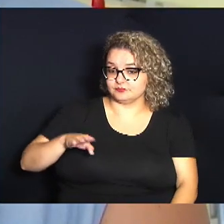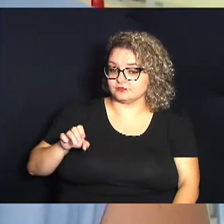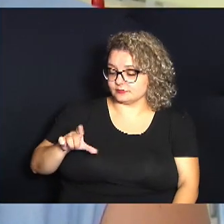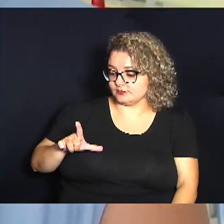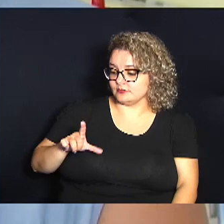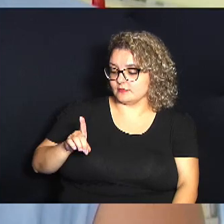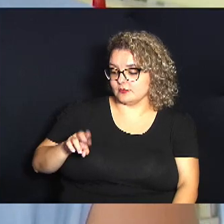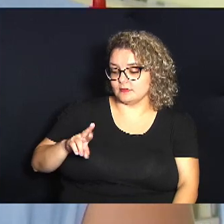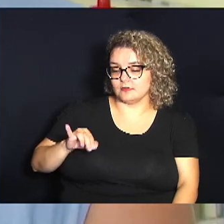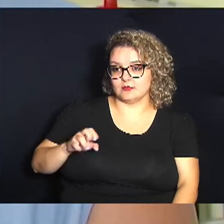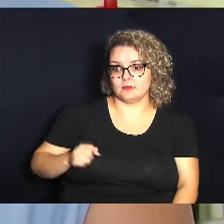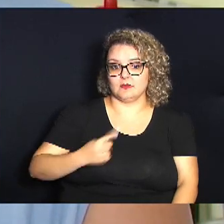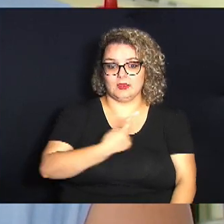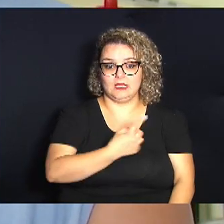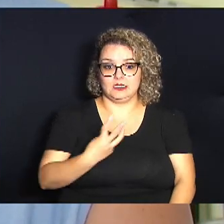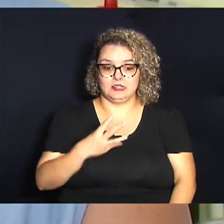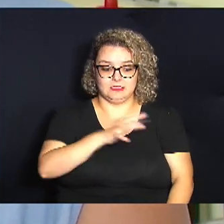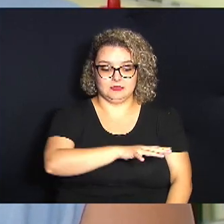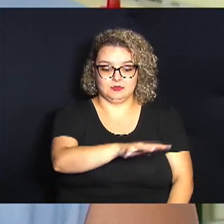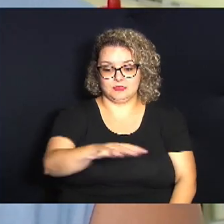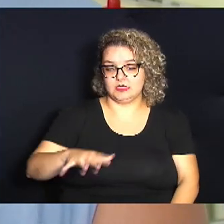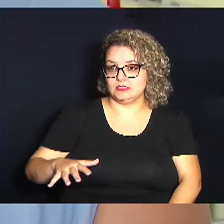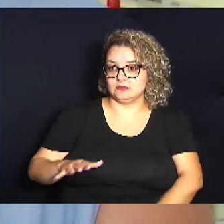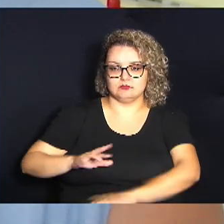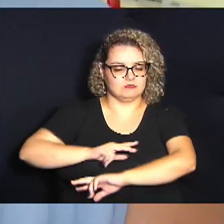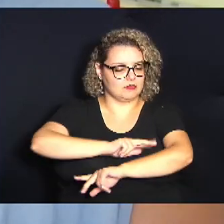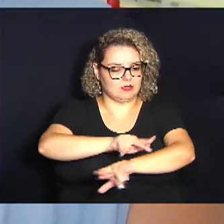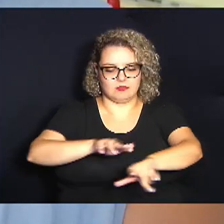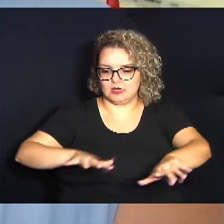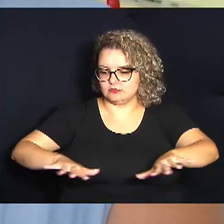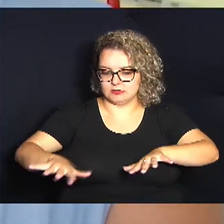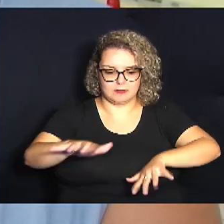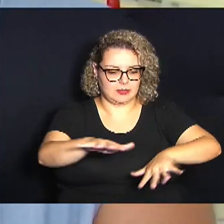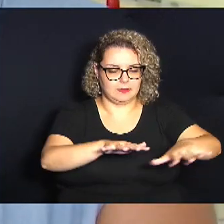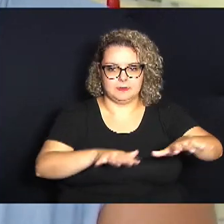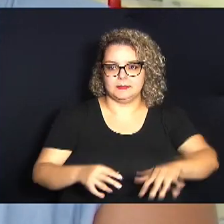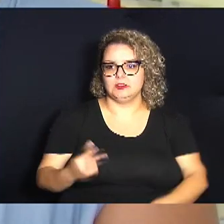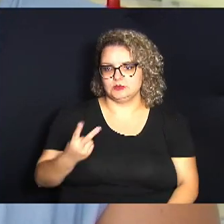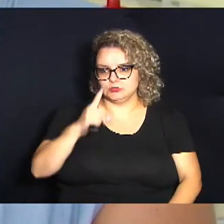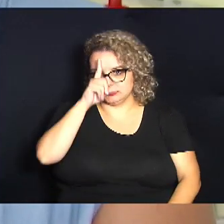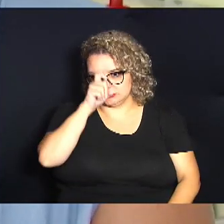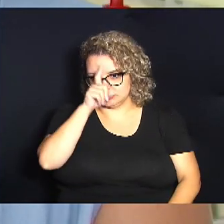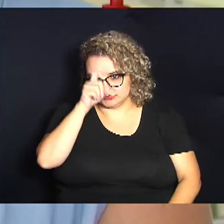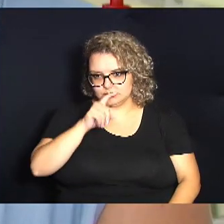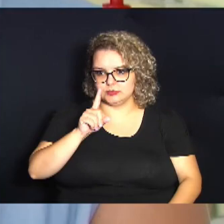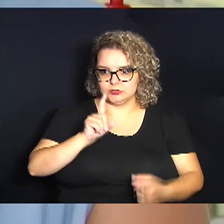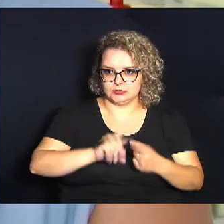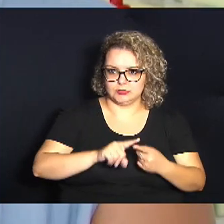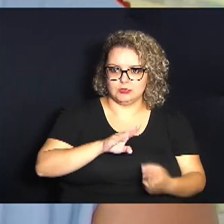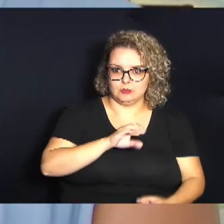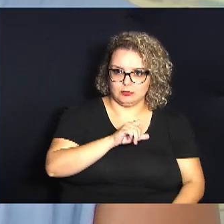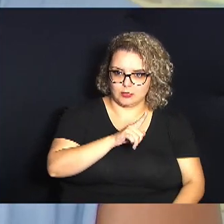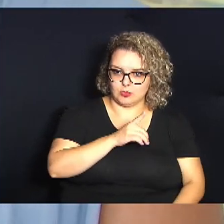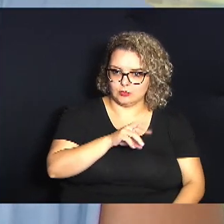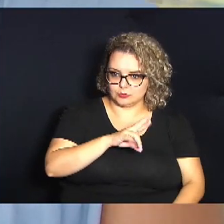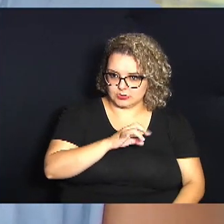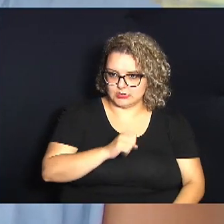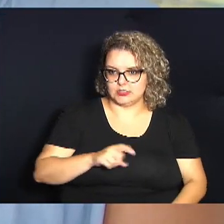praticamente 13 setores diferentes que atuam em várias áreas, nos dois hospitais, tanto no Boldrin quanto na área